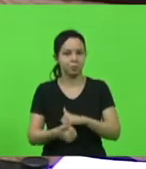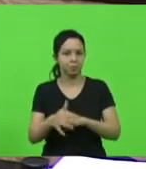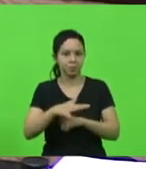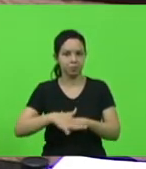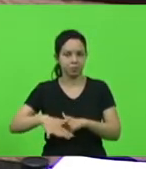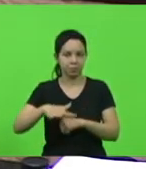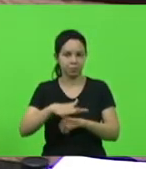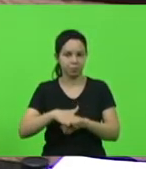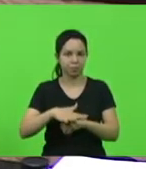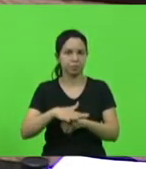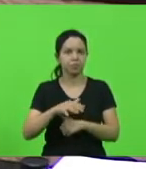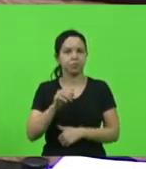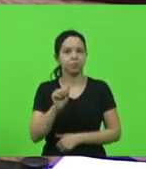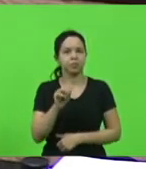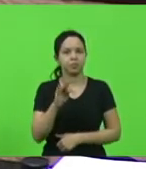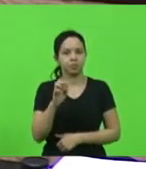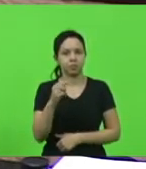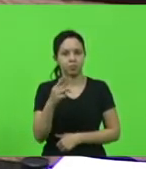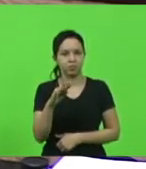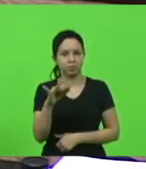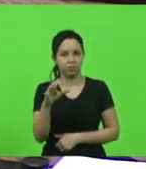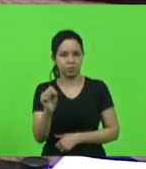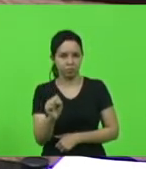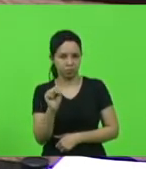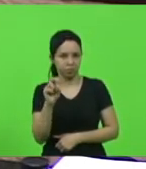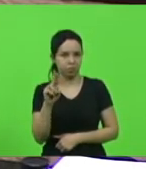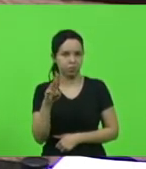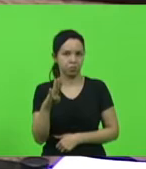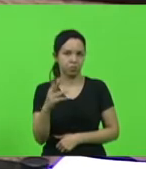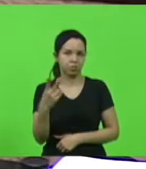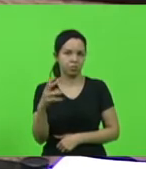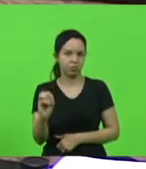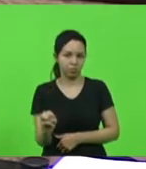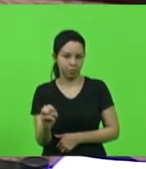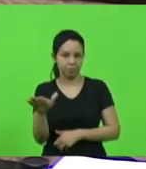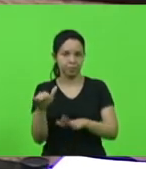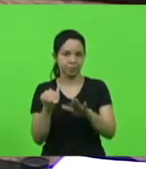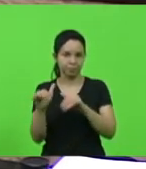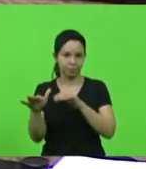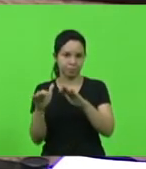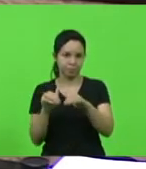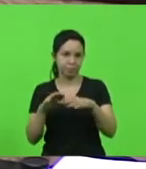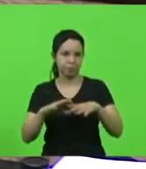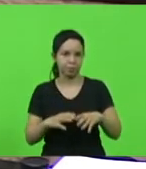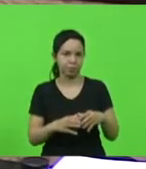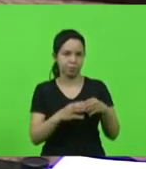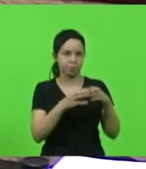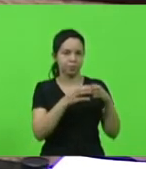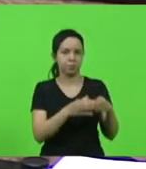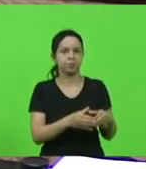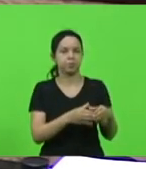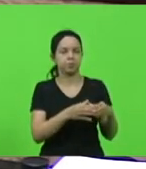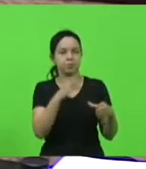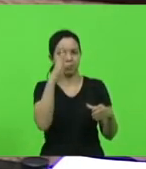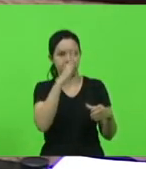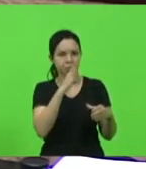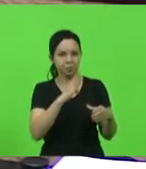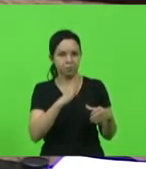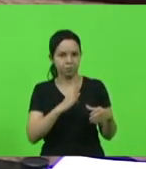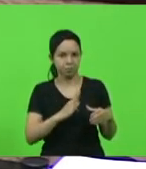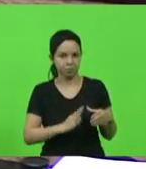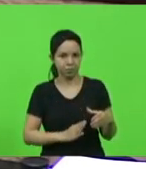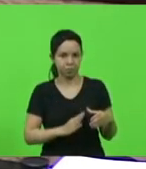atletismo sub-20, convocados pela Confederação Brasileira de Atletismo para compor a Seleção Brasileira de Atletismo e que brilharam